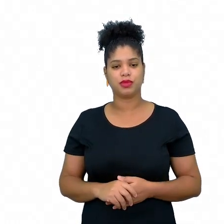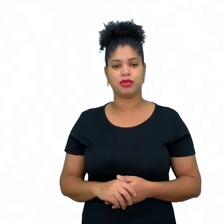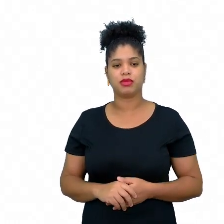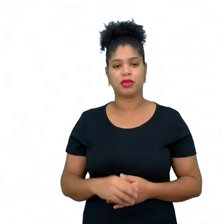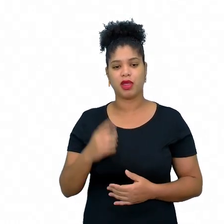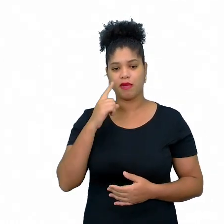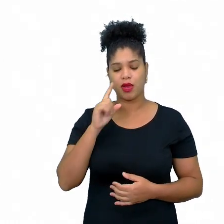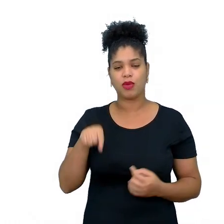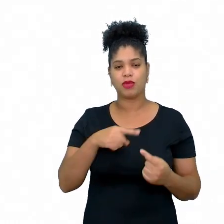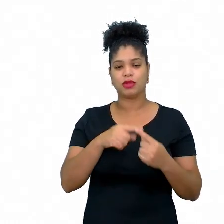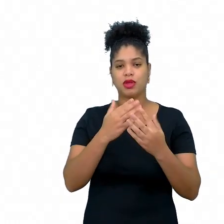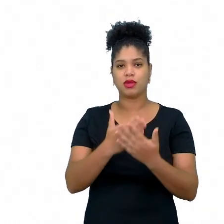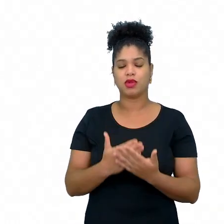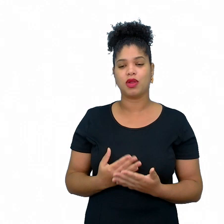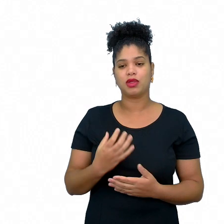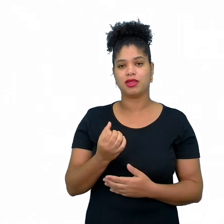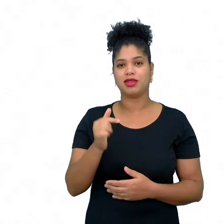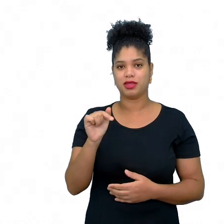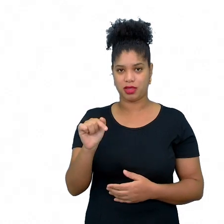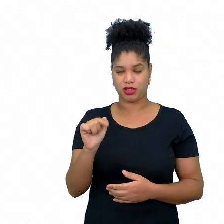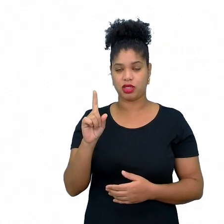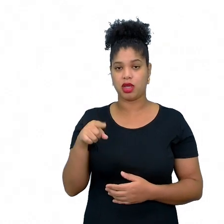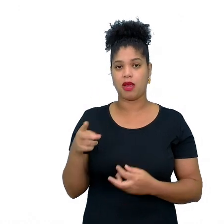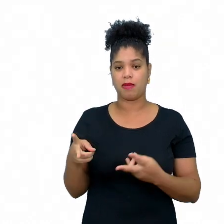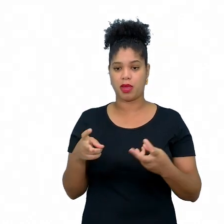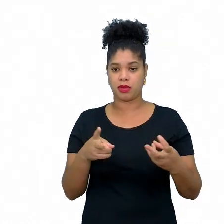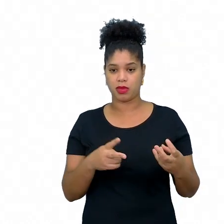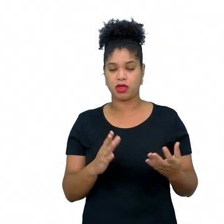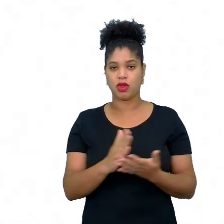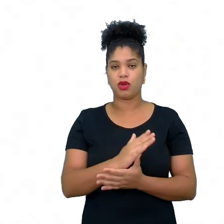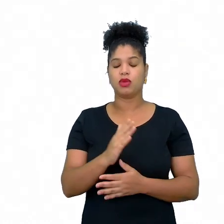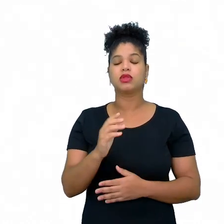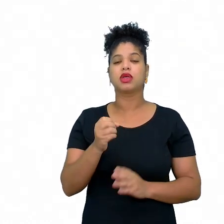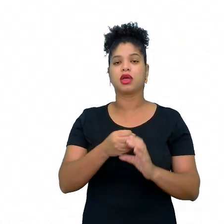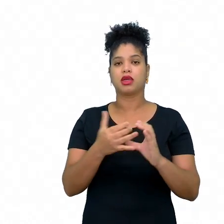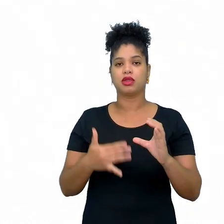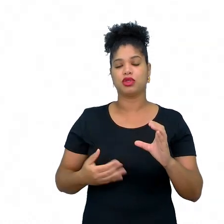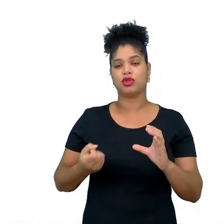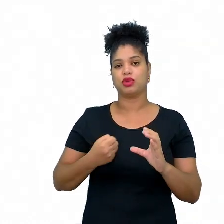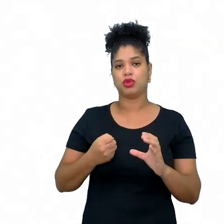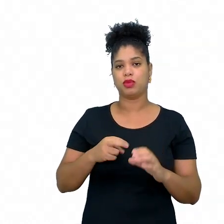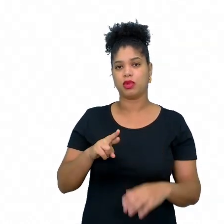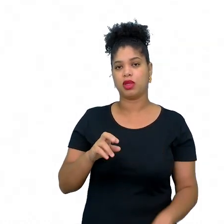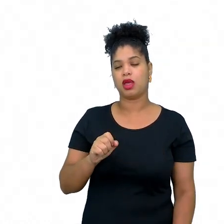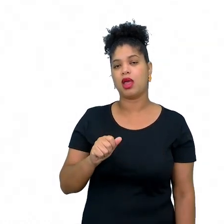Os objetivos das aulas 6 e 7 é reconhecer essas características dos números reais,